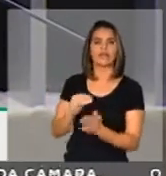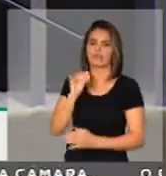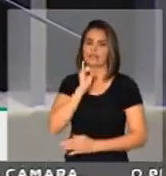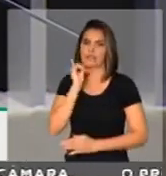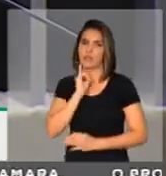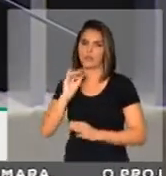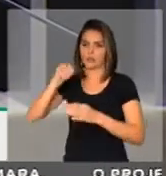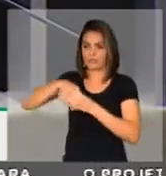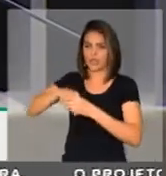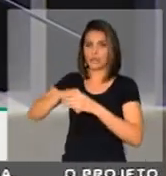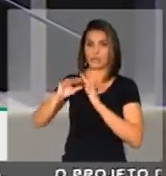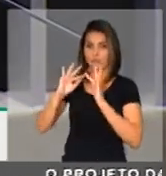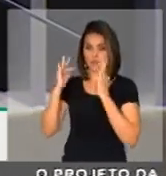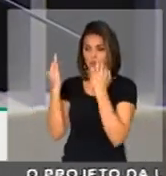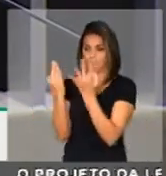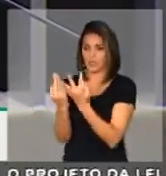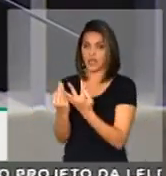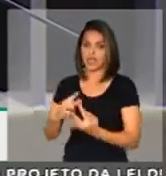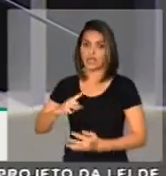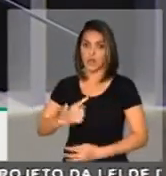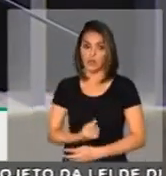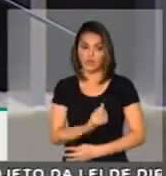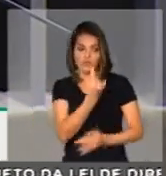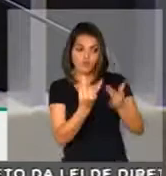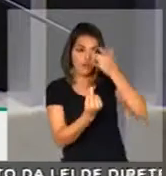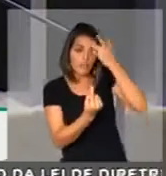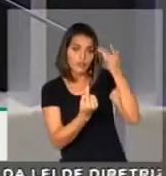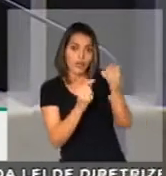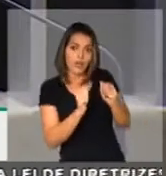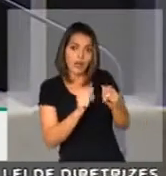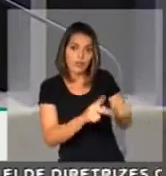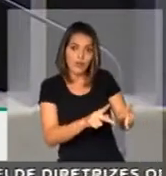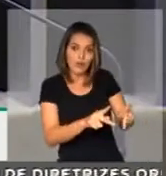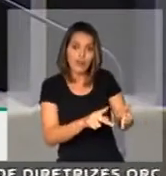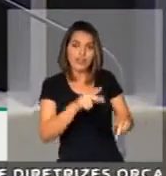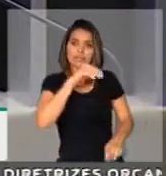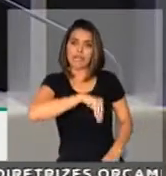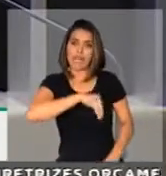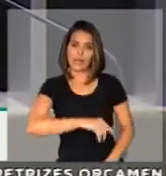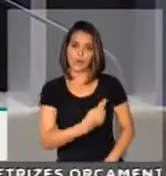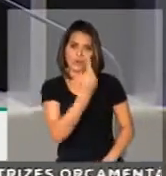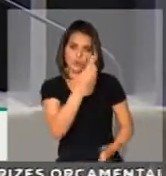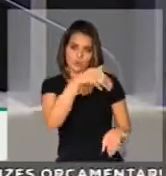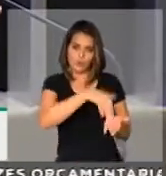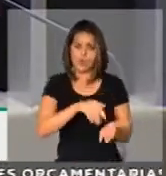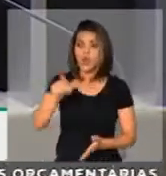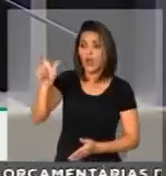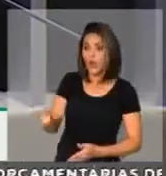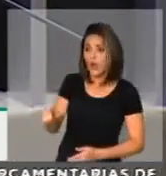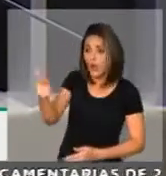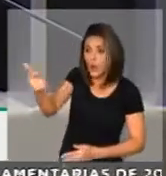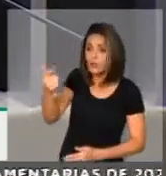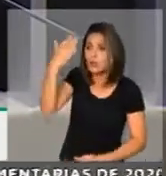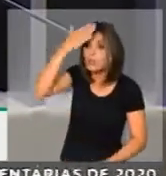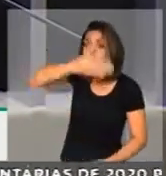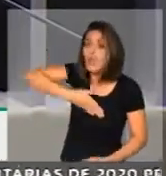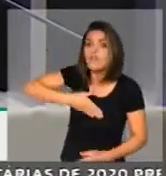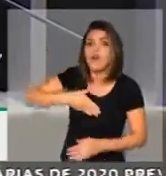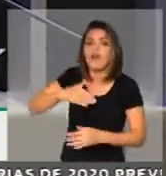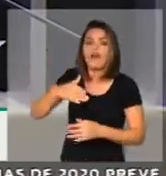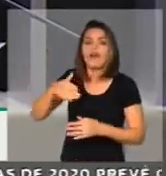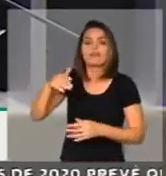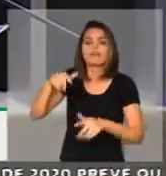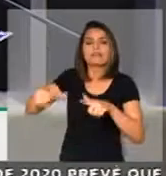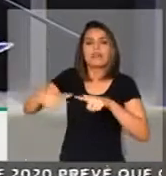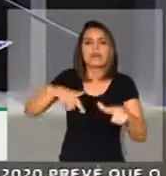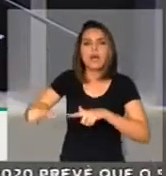se eventualmente é aposentado como trabalhador rural e ganha um salário mínimo, e o outro não tem como comprovar a condição de rural, mas é